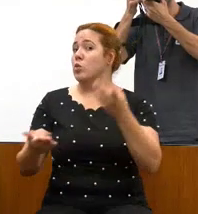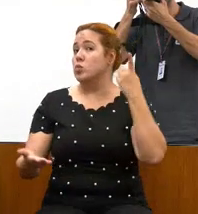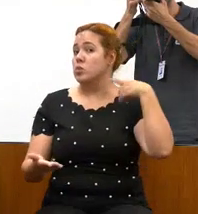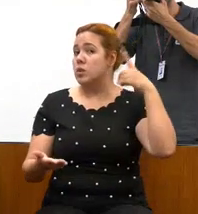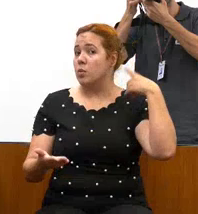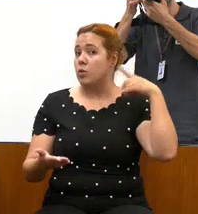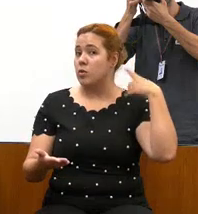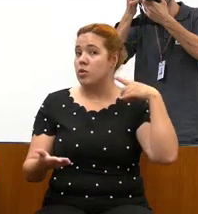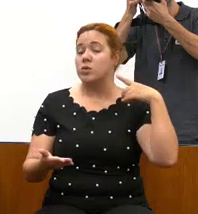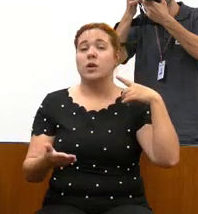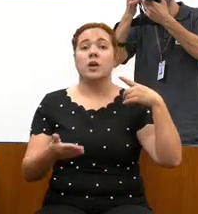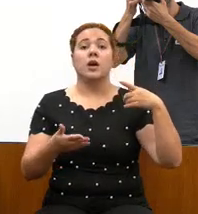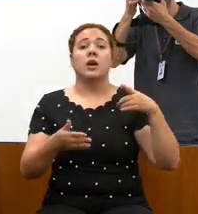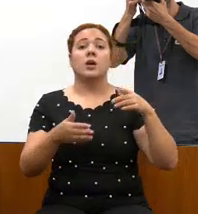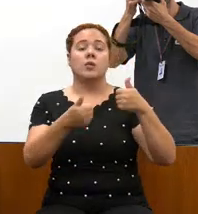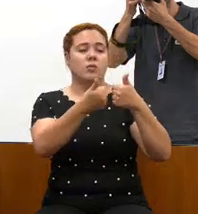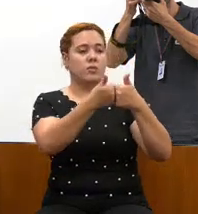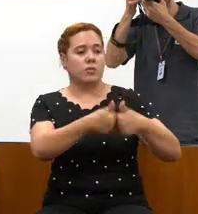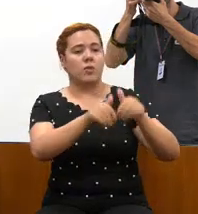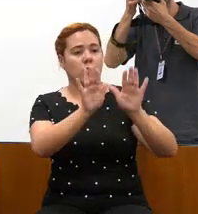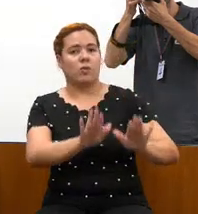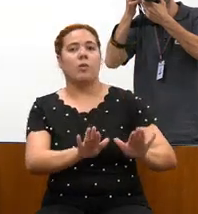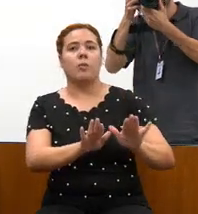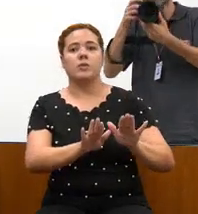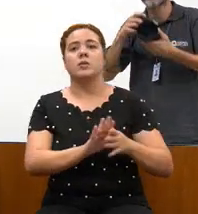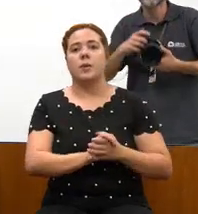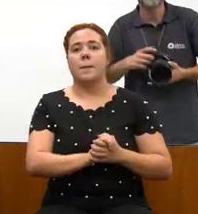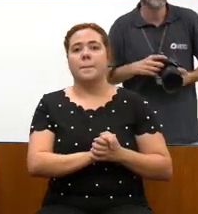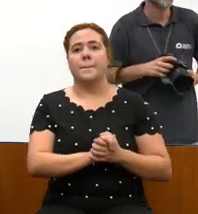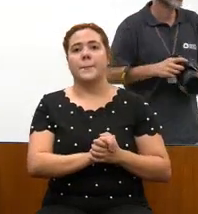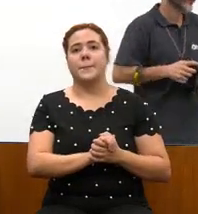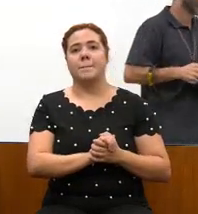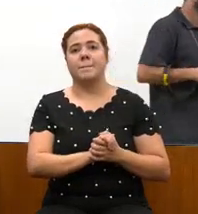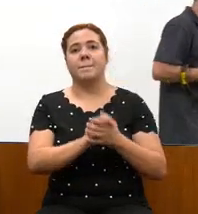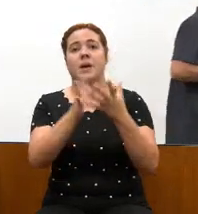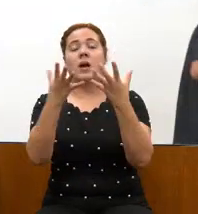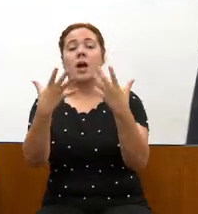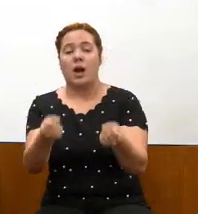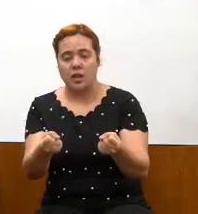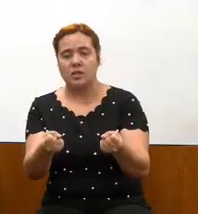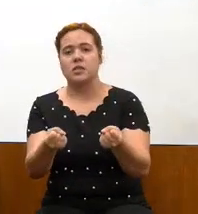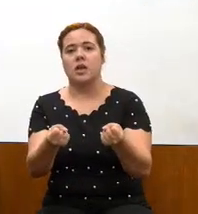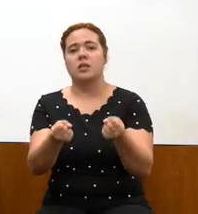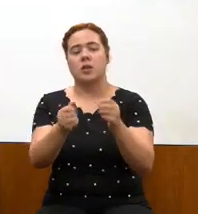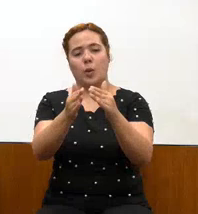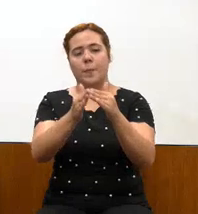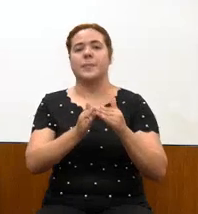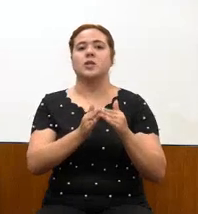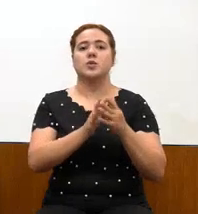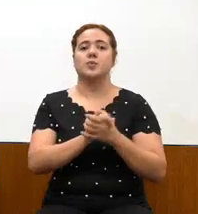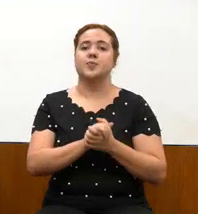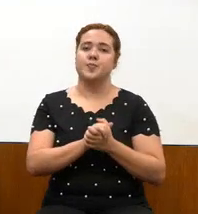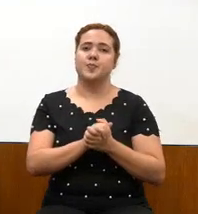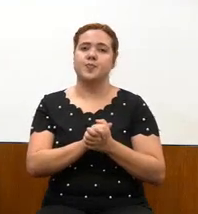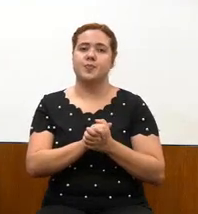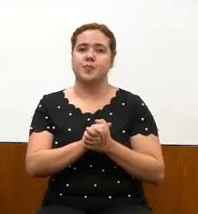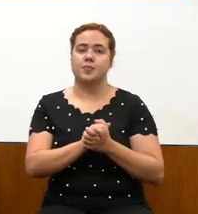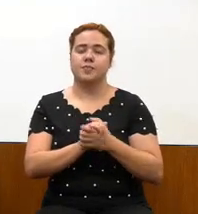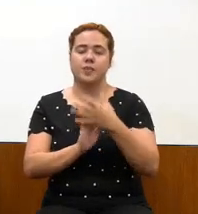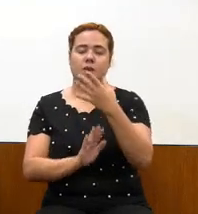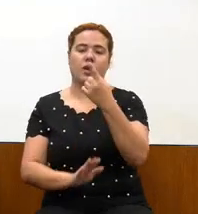o aprovam permaneçam como se encontram. Aprovado o requerimento. Requerimento número